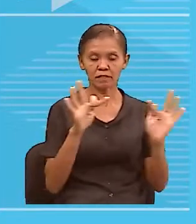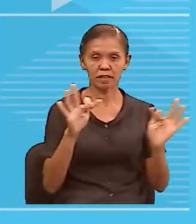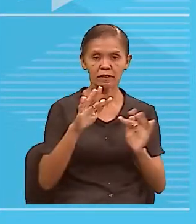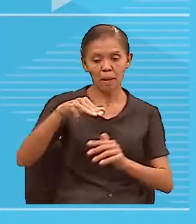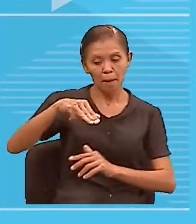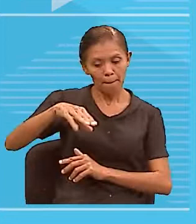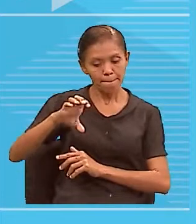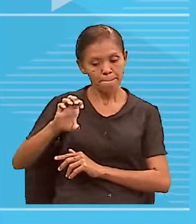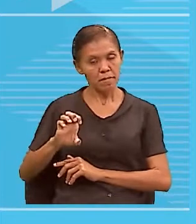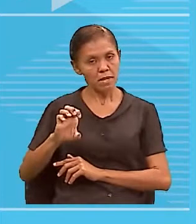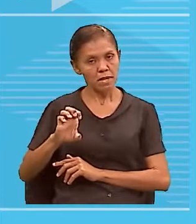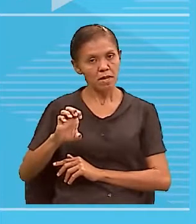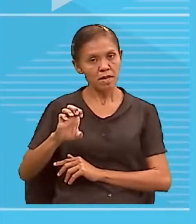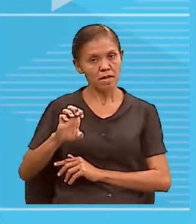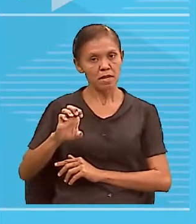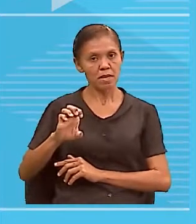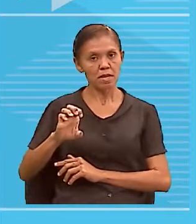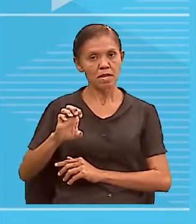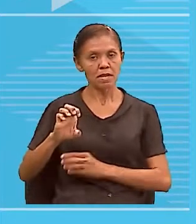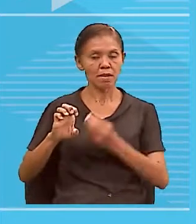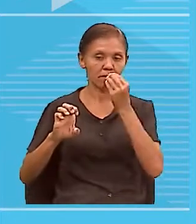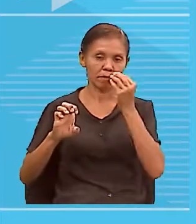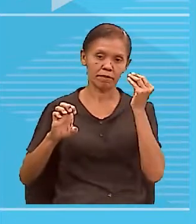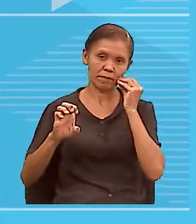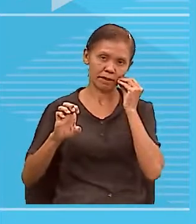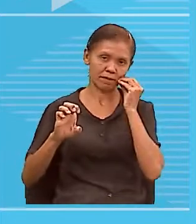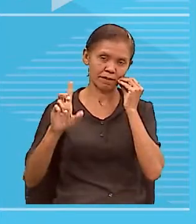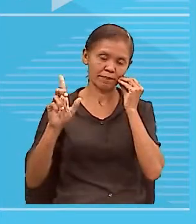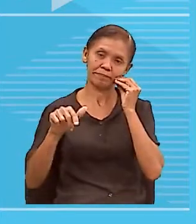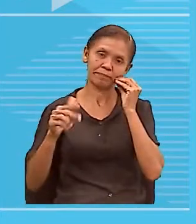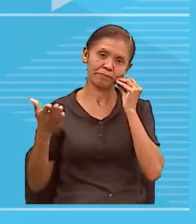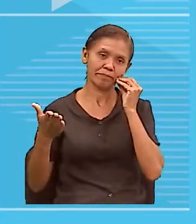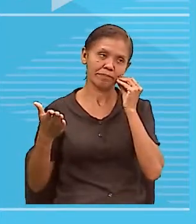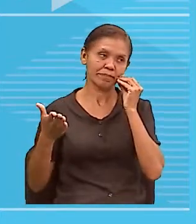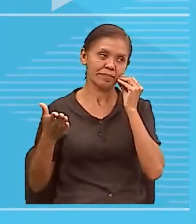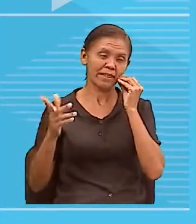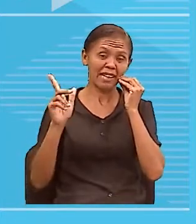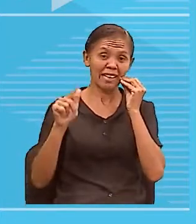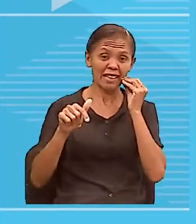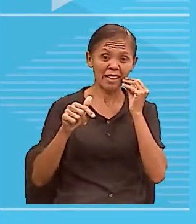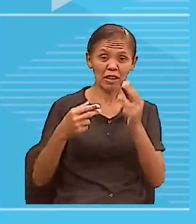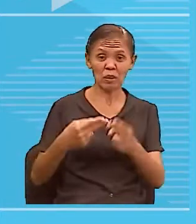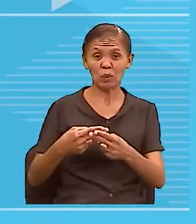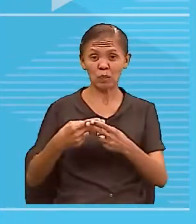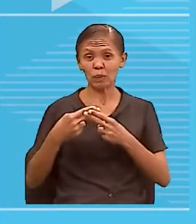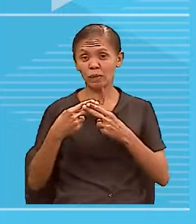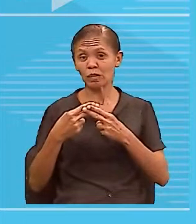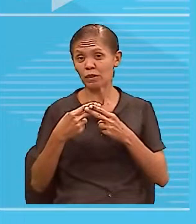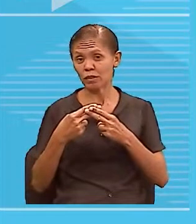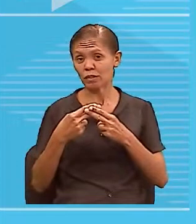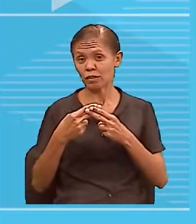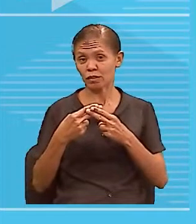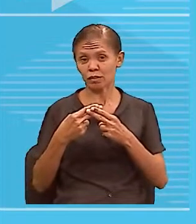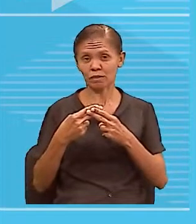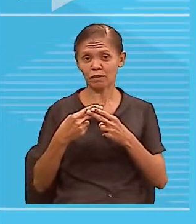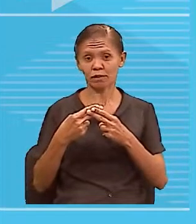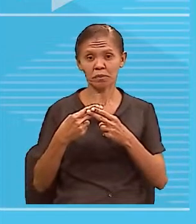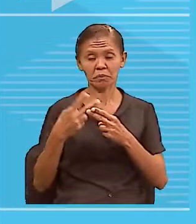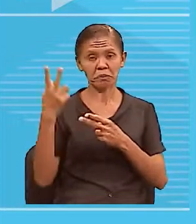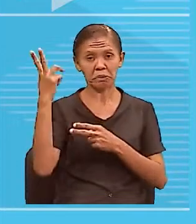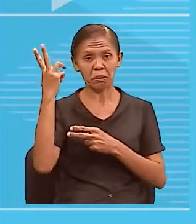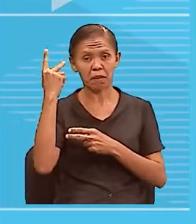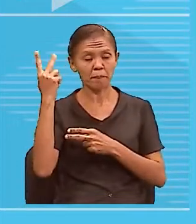coloquial né enfim é linguagem informal eu não tô falando de certo ou errado não mas se eu pego a gramaticalmente a